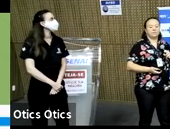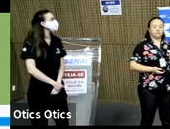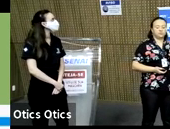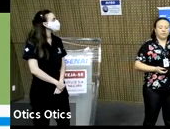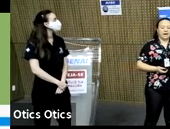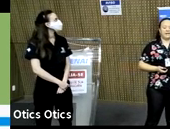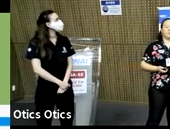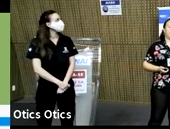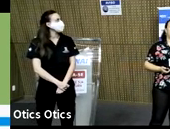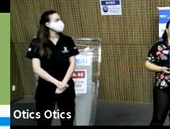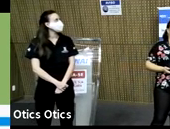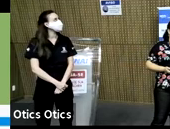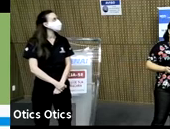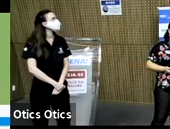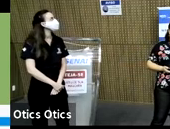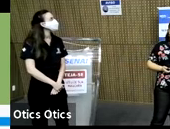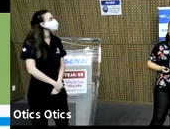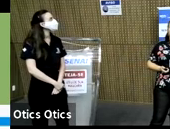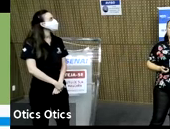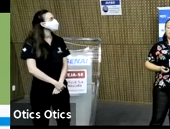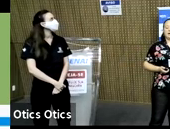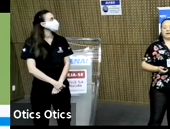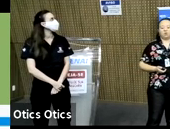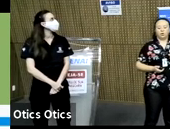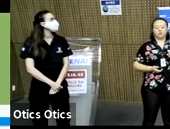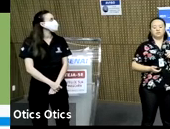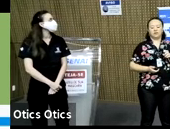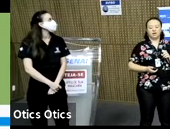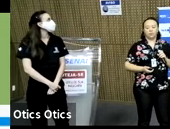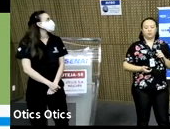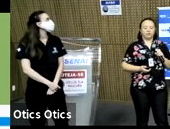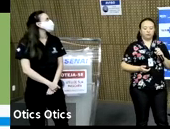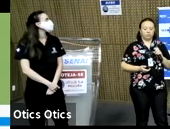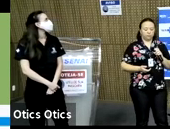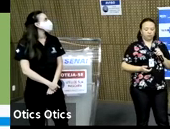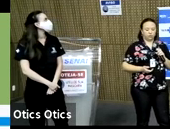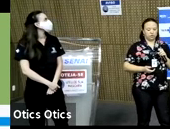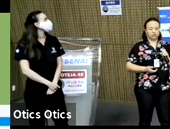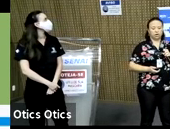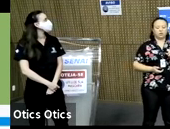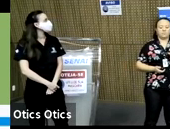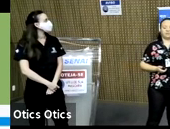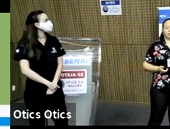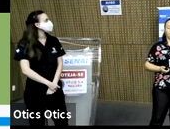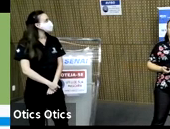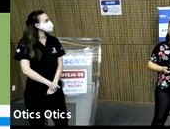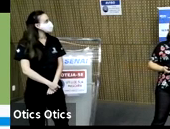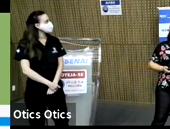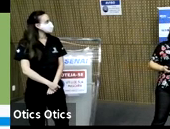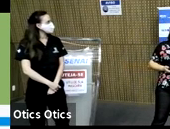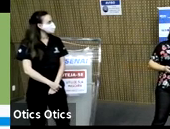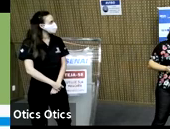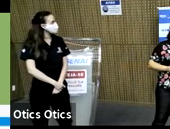Nós temos a equipe NASF também conosco. Ela é composta por um fonoaudiólogo, uma psicóloga,